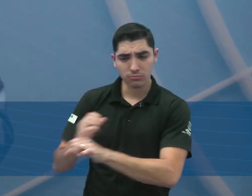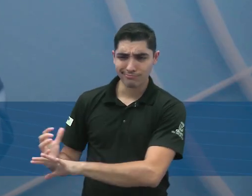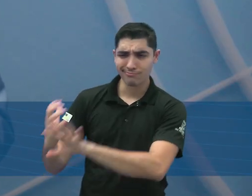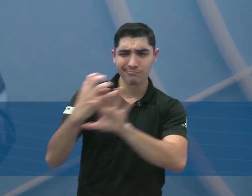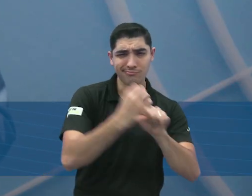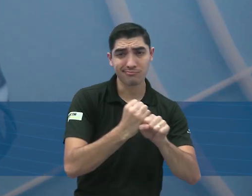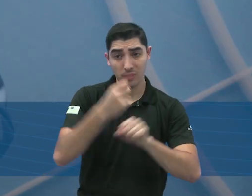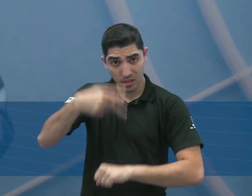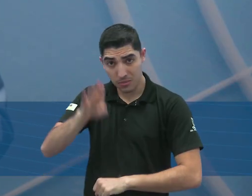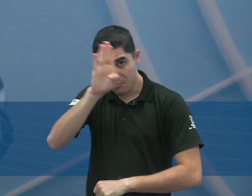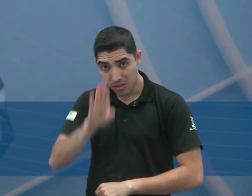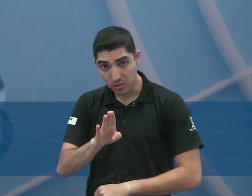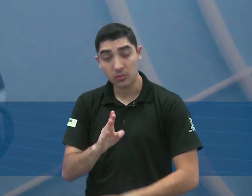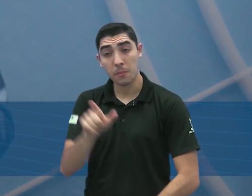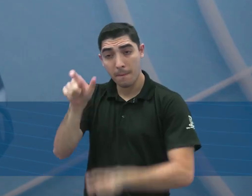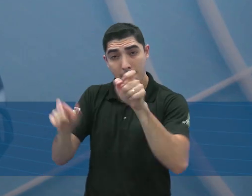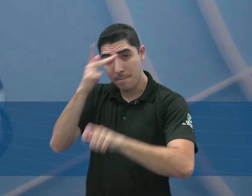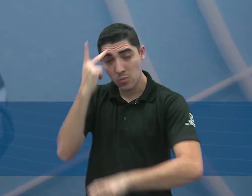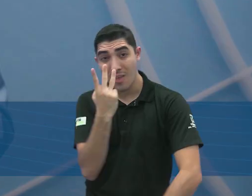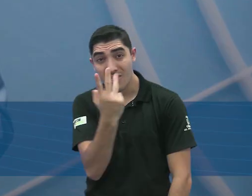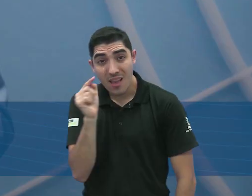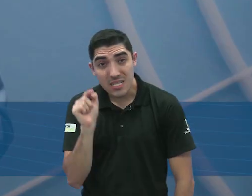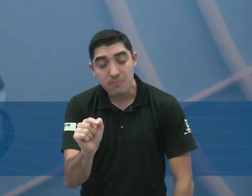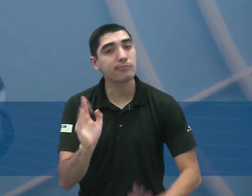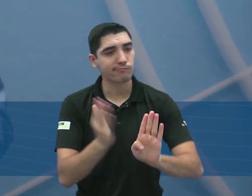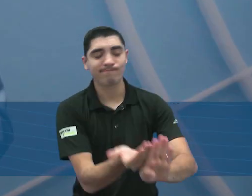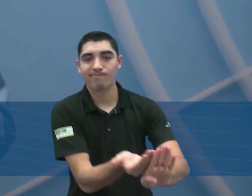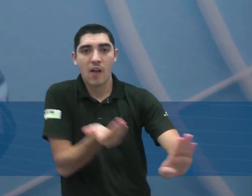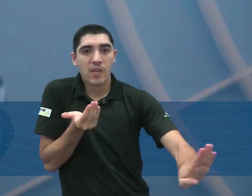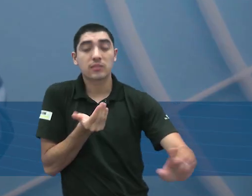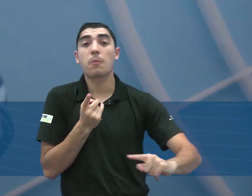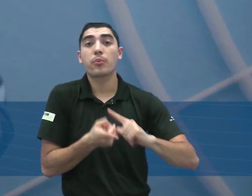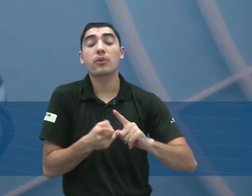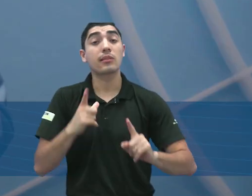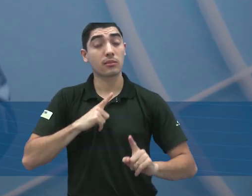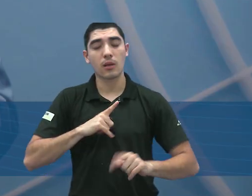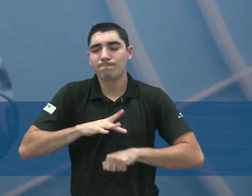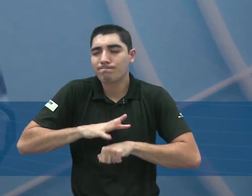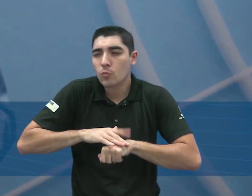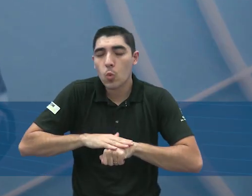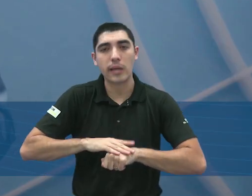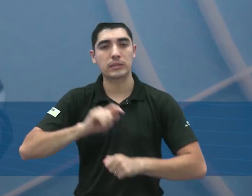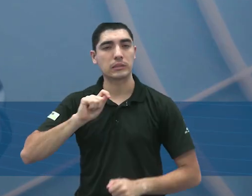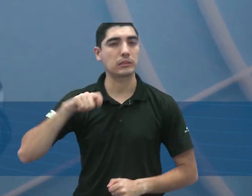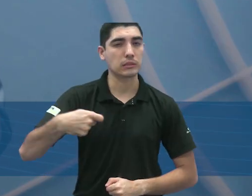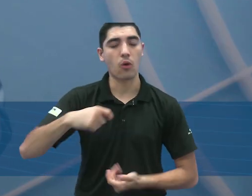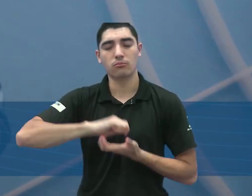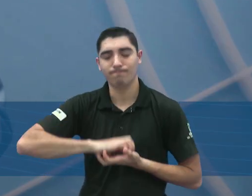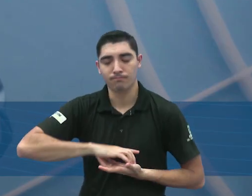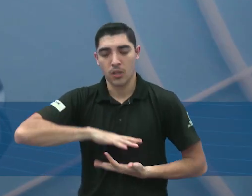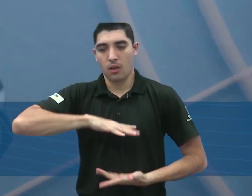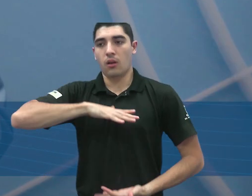mil brasileiros tiveram que se afastar do emprego por síndrome de burnout, o esgotamento profissional.